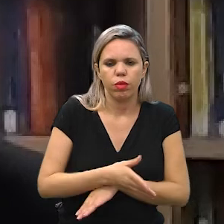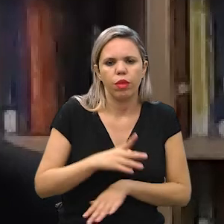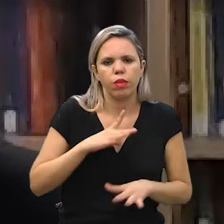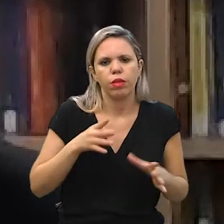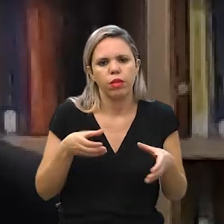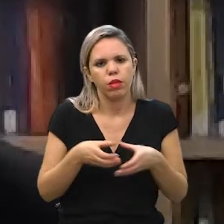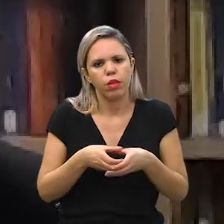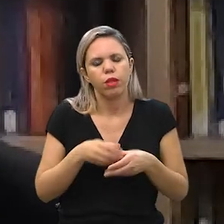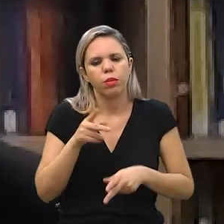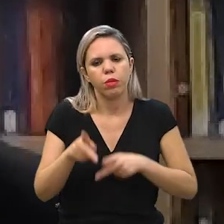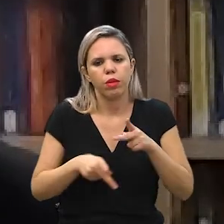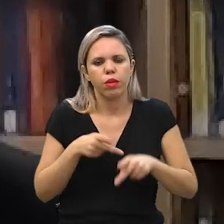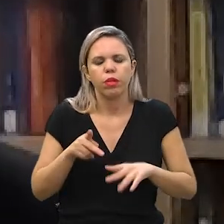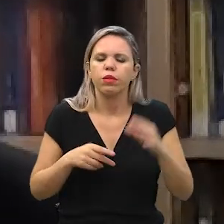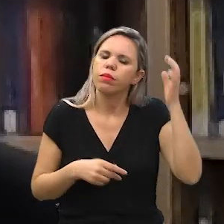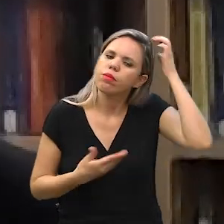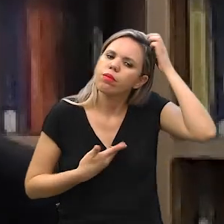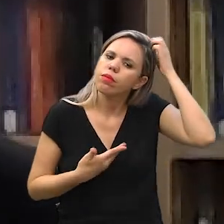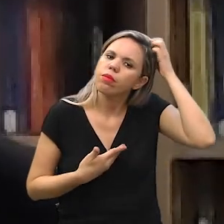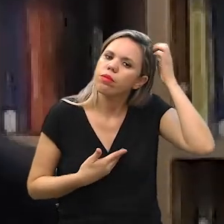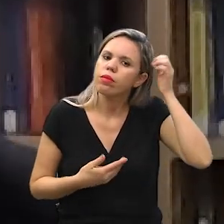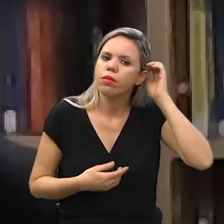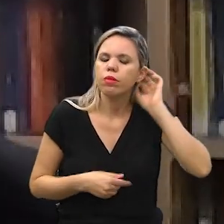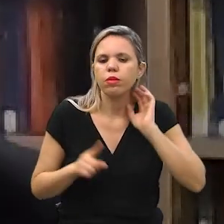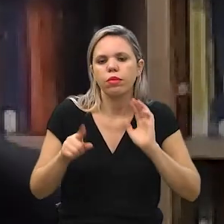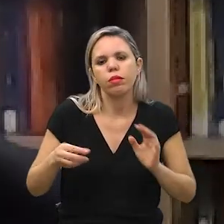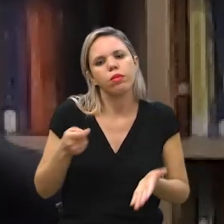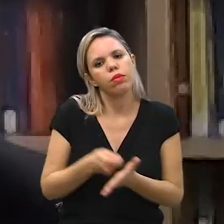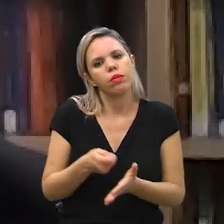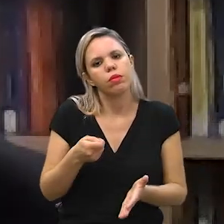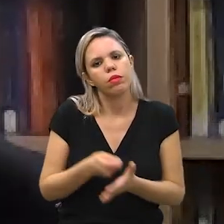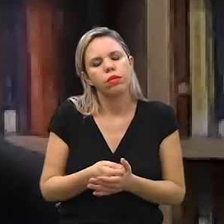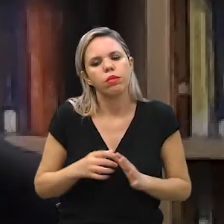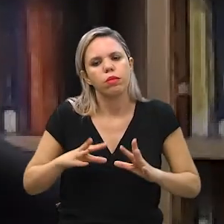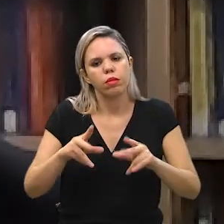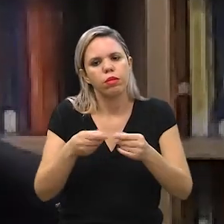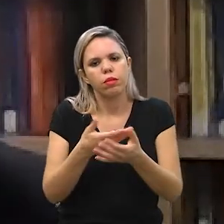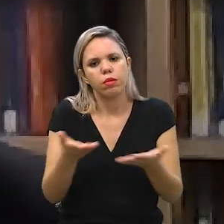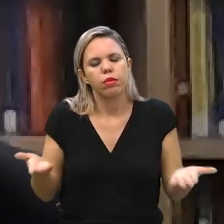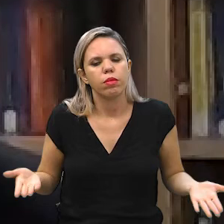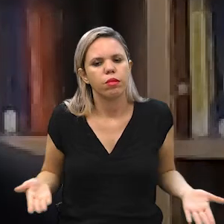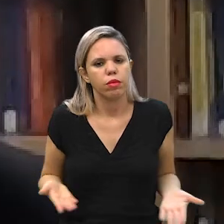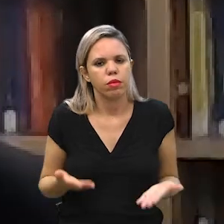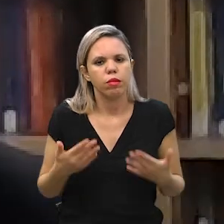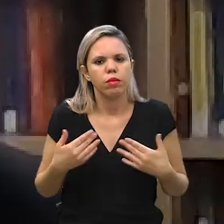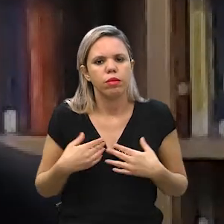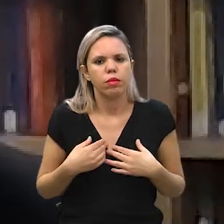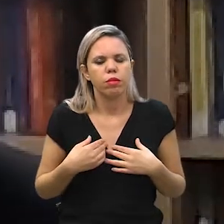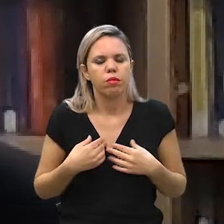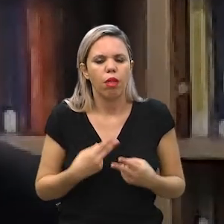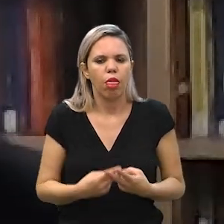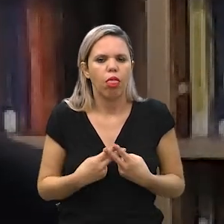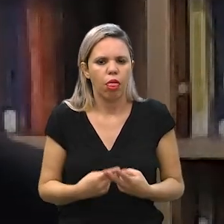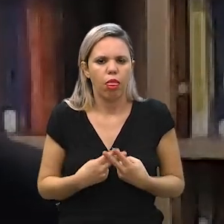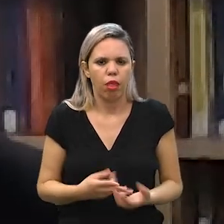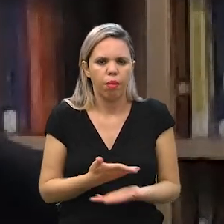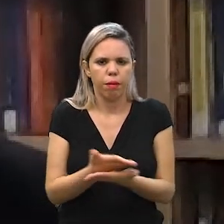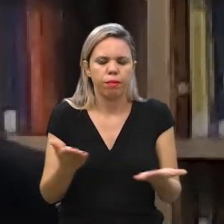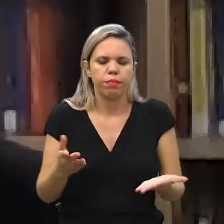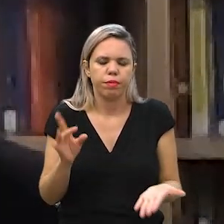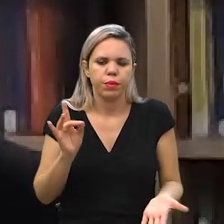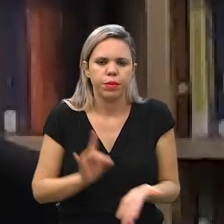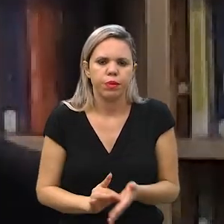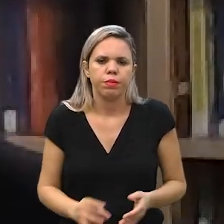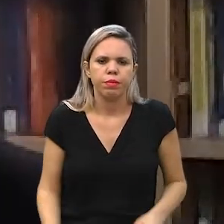relação interpessoal com seus amigos, isso exige de todos vocês uma serenidade, uma paciência, porque, de